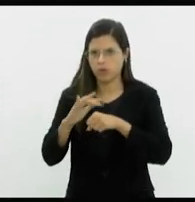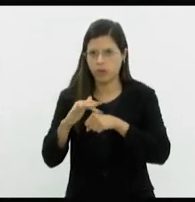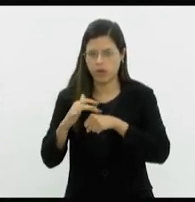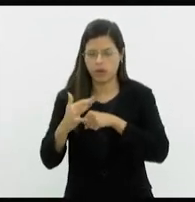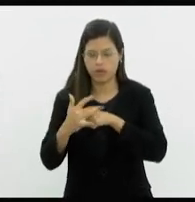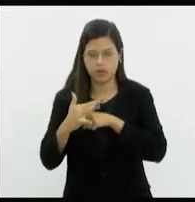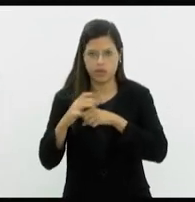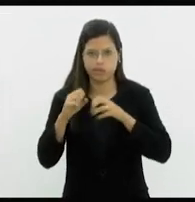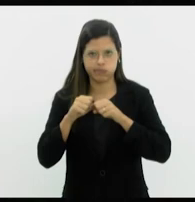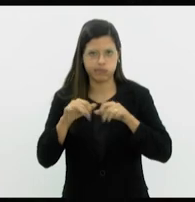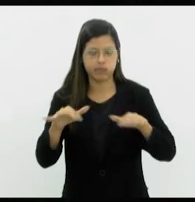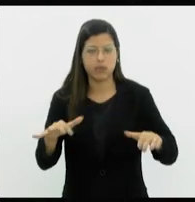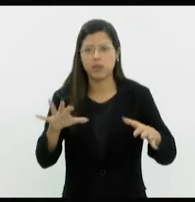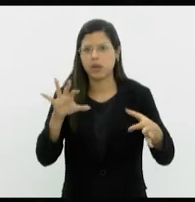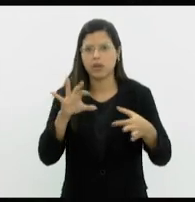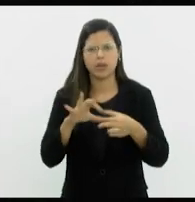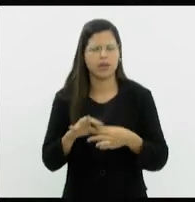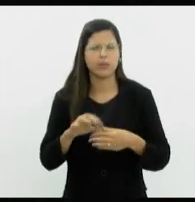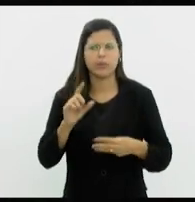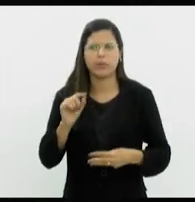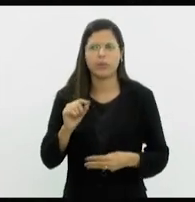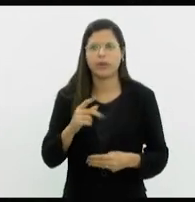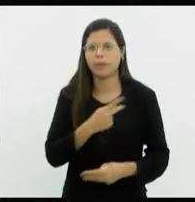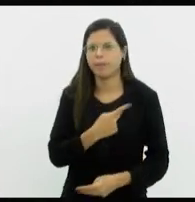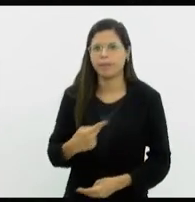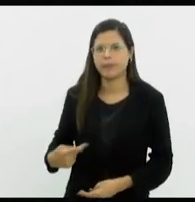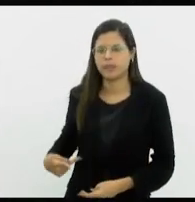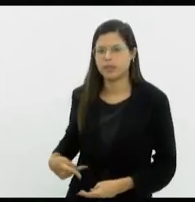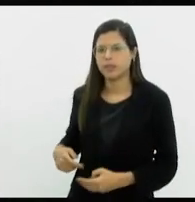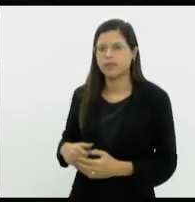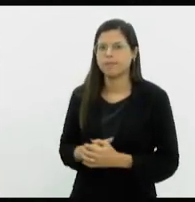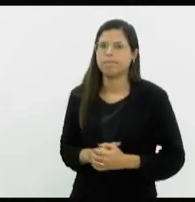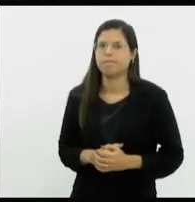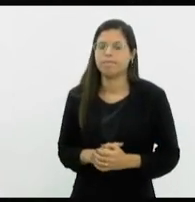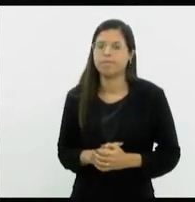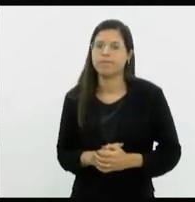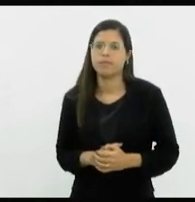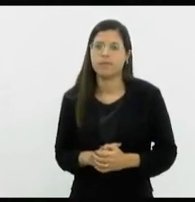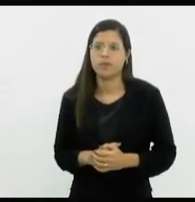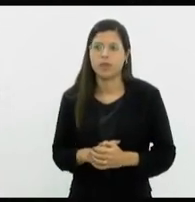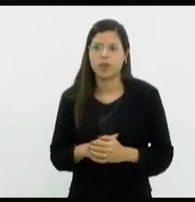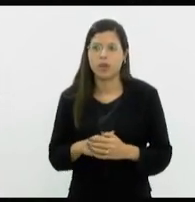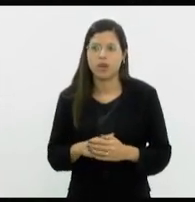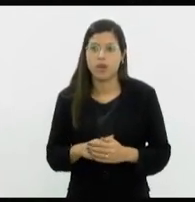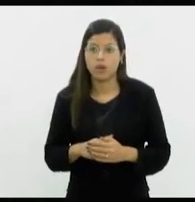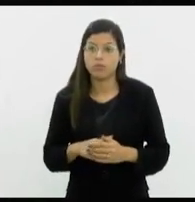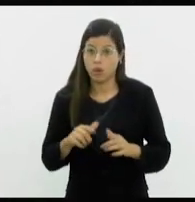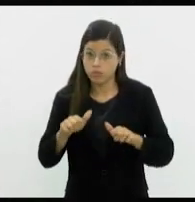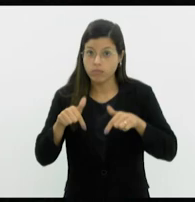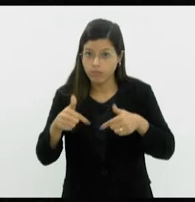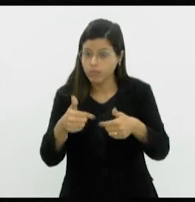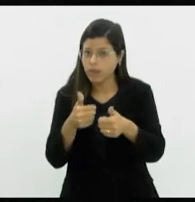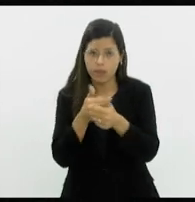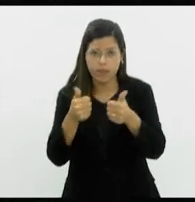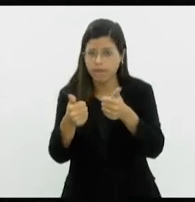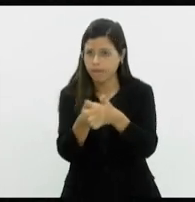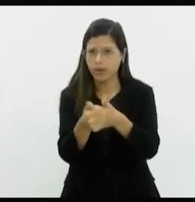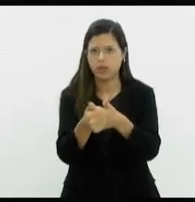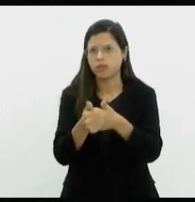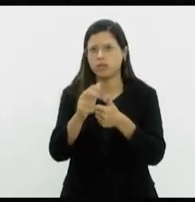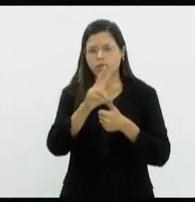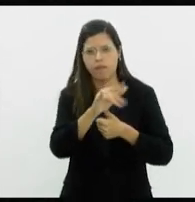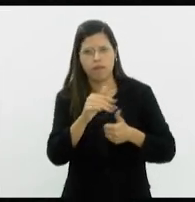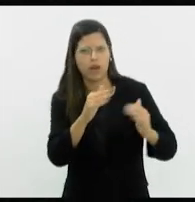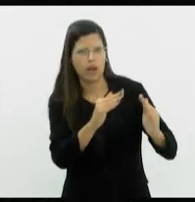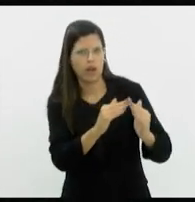estão diretamente relacionados, presidente Sérgio Fernandes, com a atuação na ponta. São eles que vão na casa das pessoas,